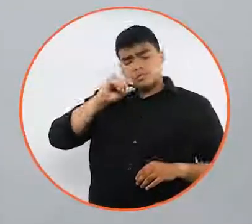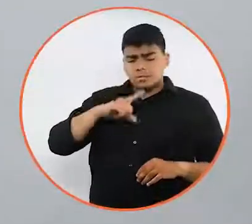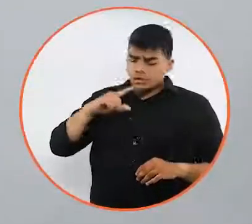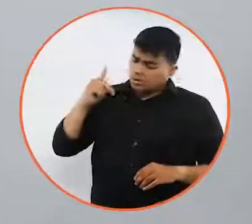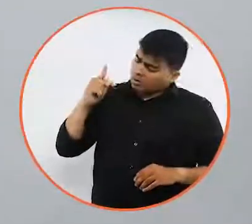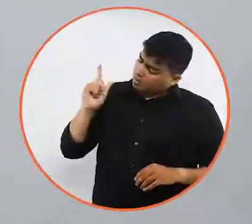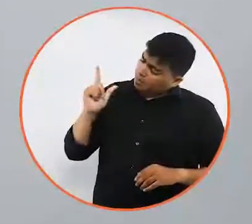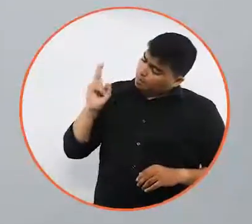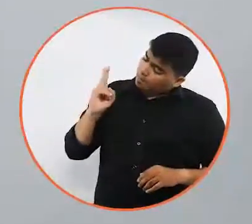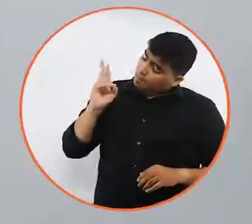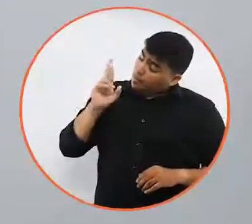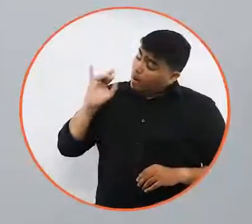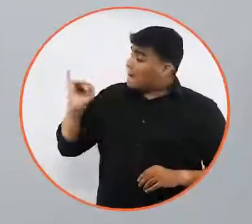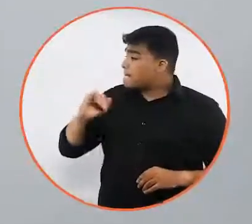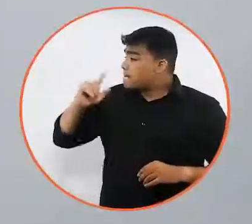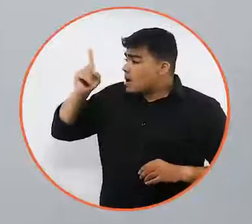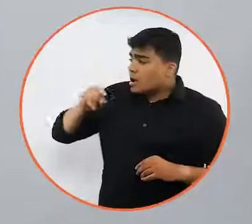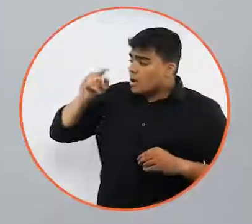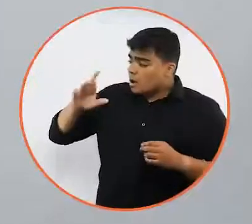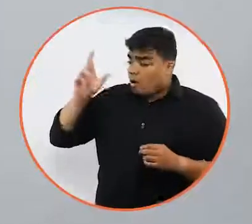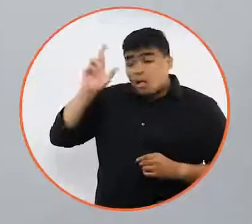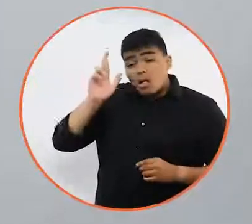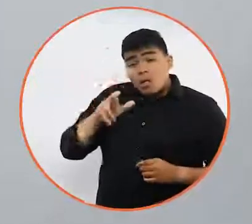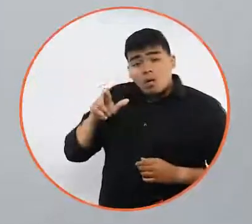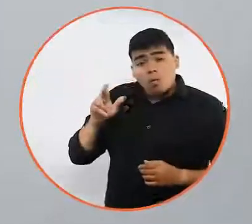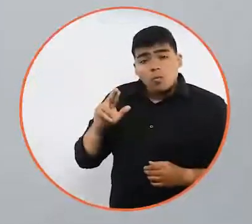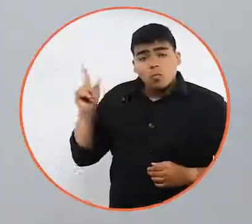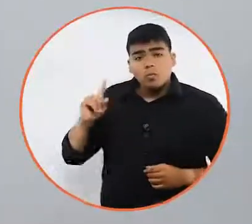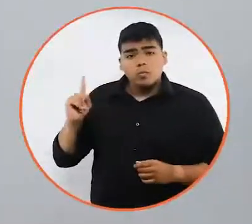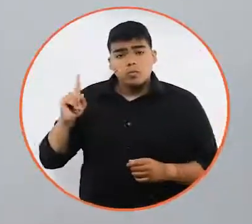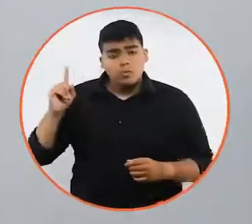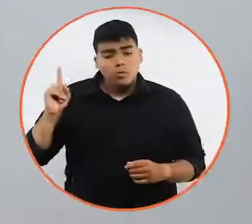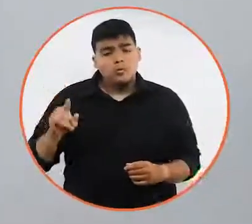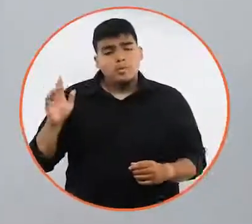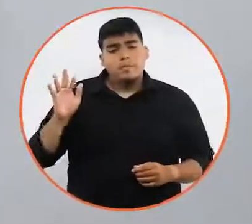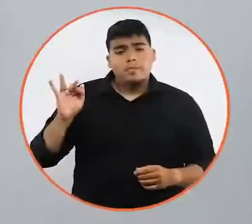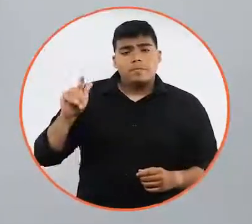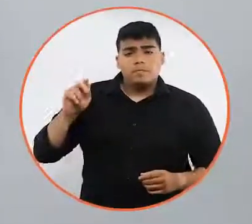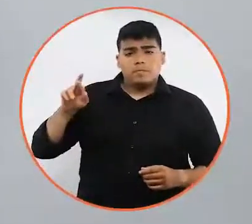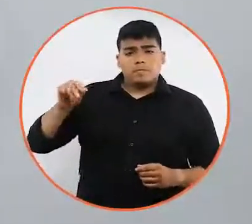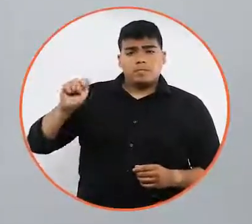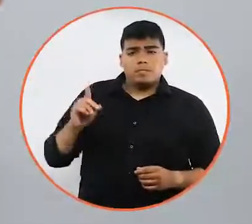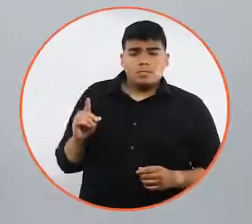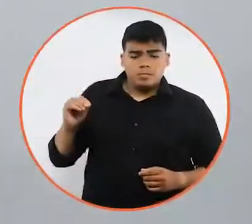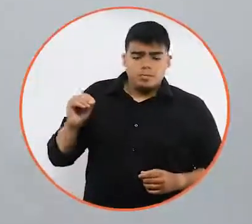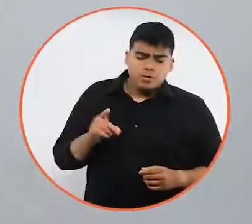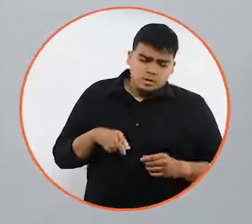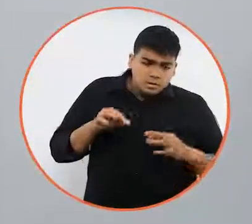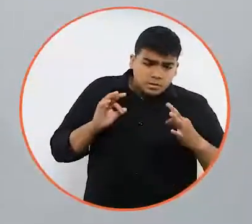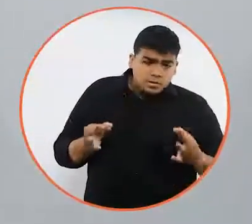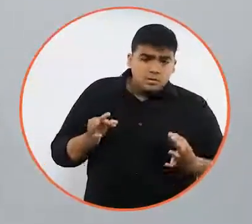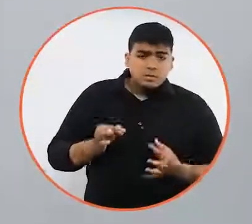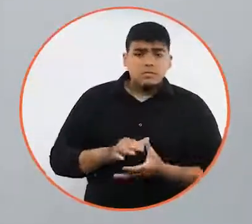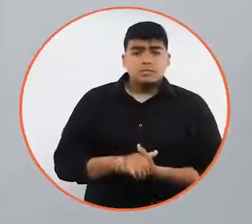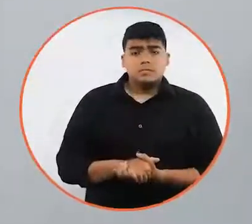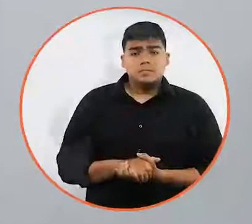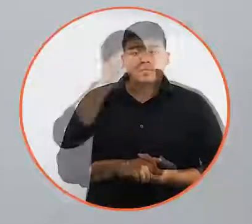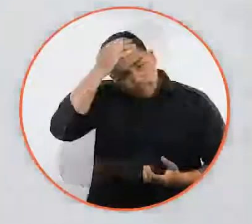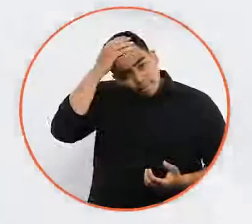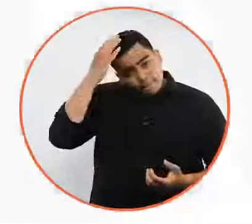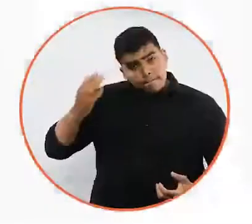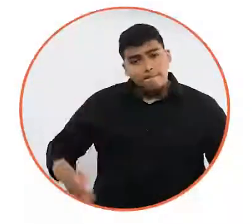linguagem plurissignificativa. Então ela não é a linguagem real, mas uma linguagem no sentido figurado. Ok? Questão bem